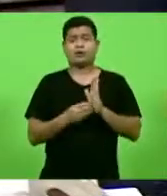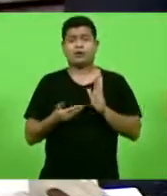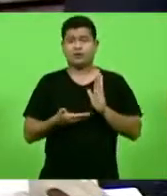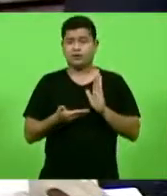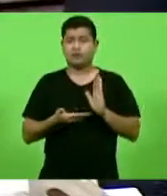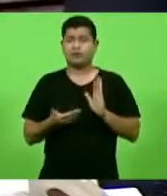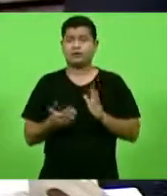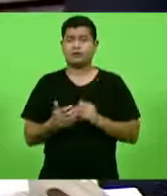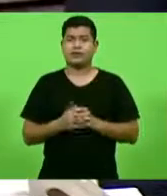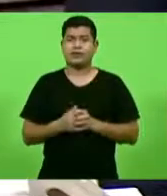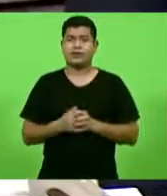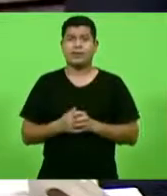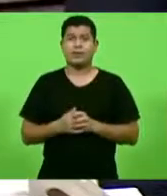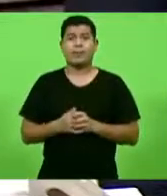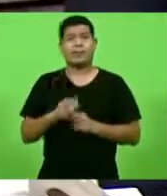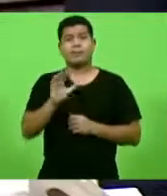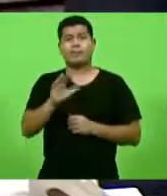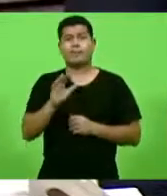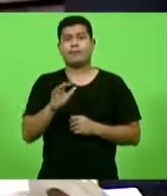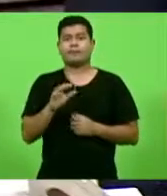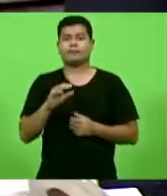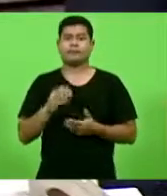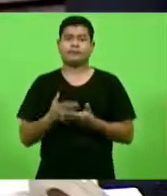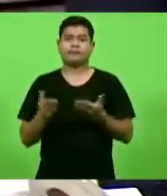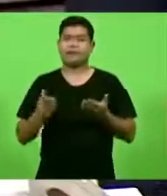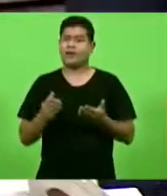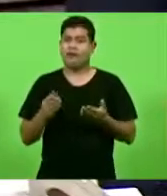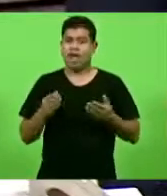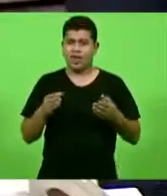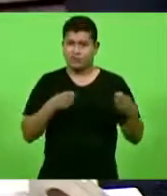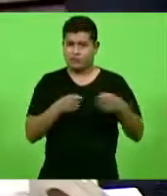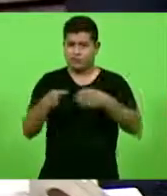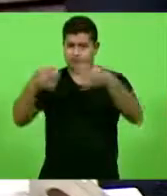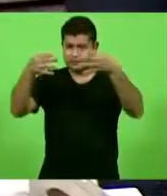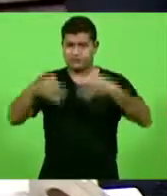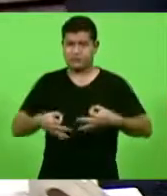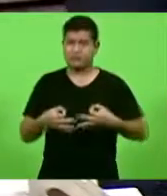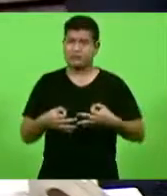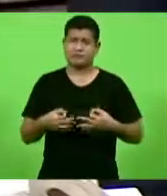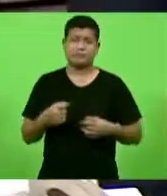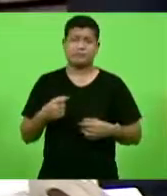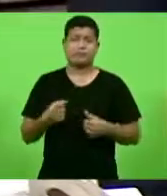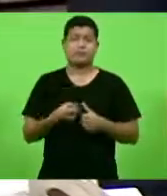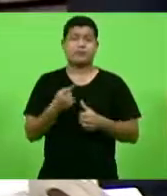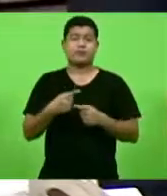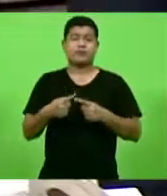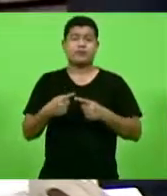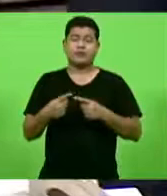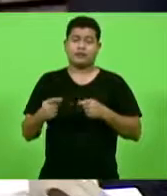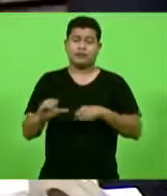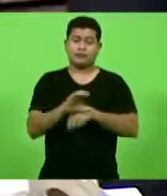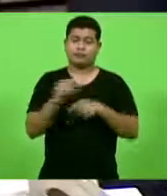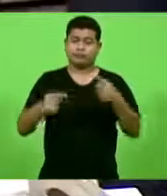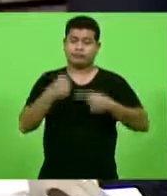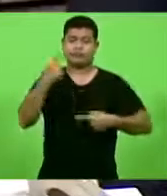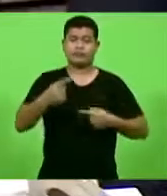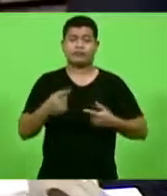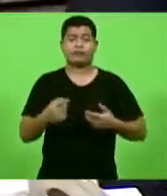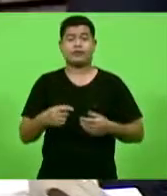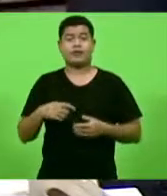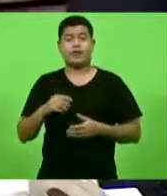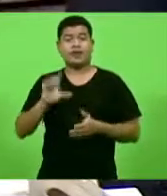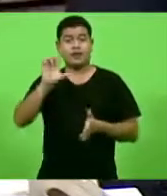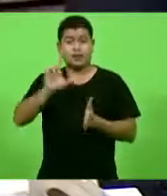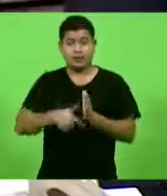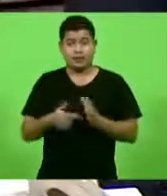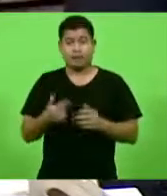também. Mas não, senhores, não é o caminho. Primeiro, como eu falei, porque é inconstitucional, e depois, porque nós deveríamos focar